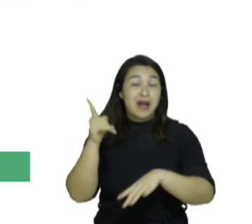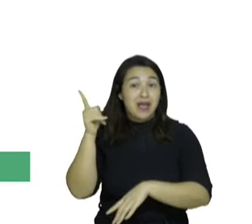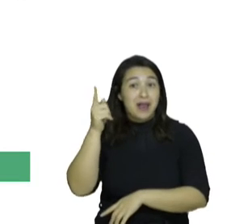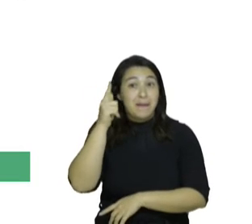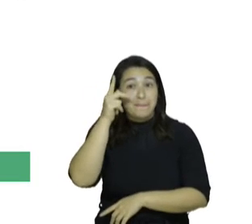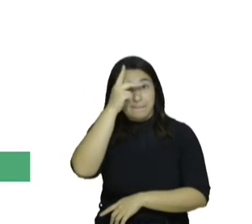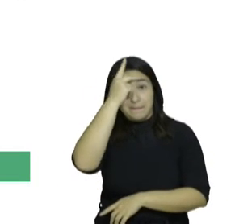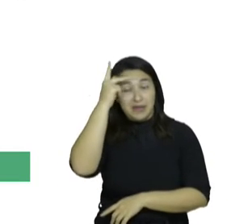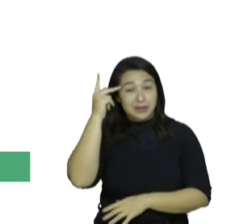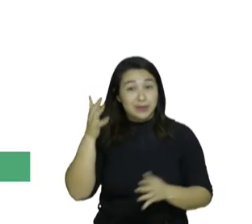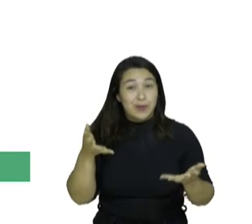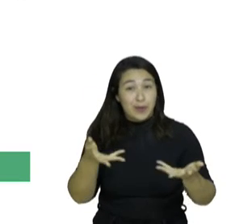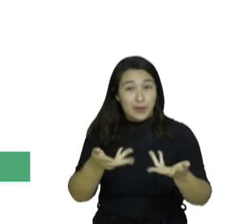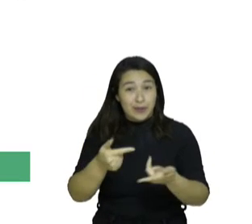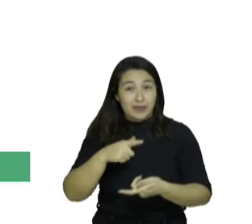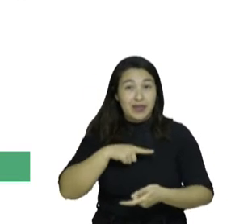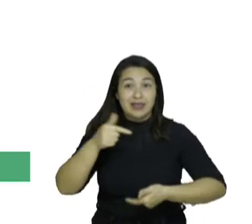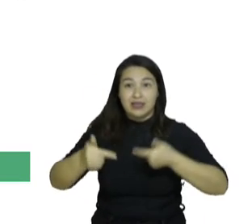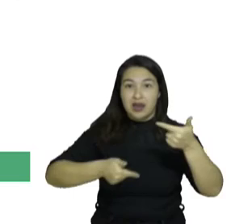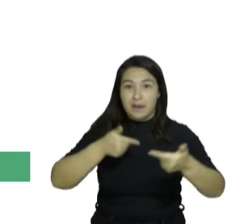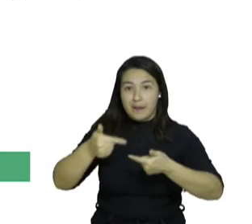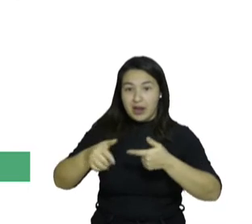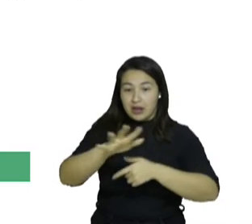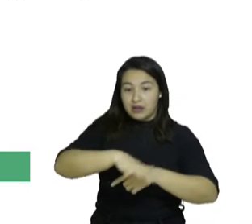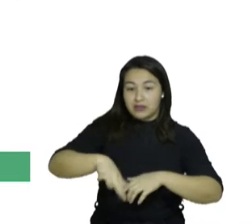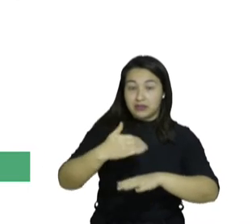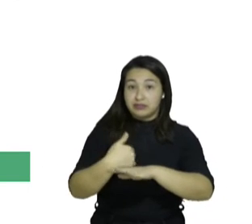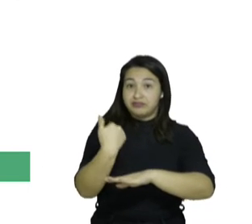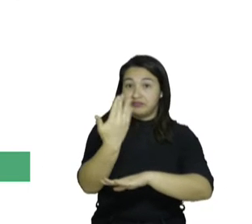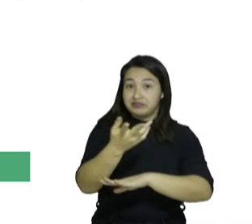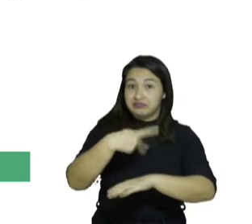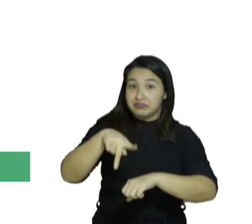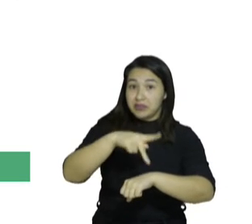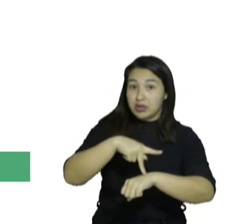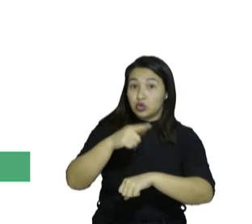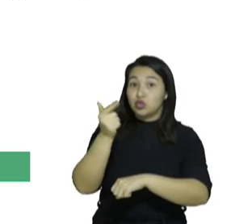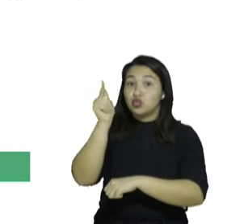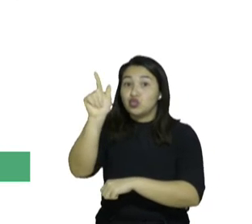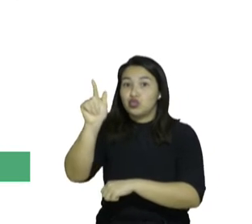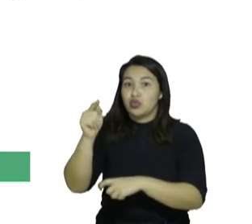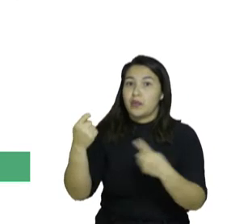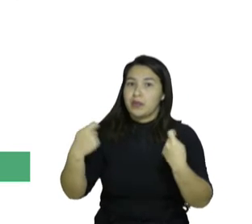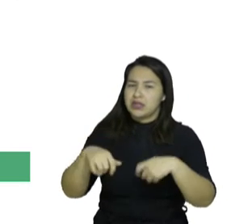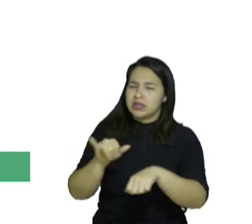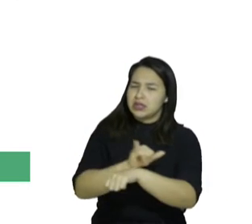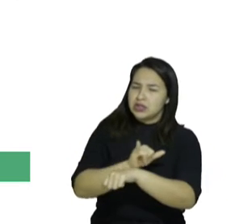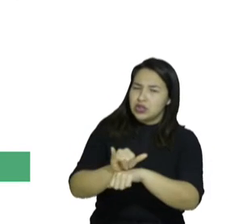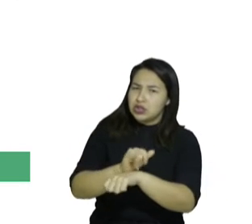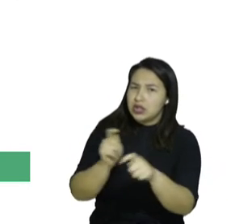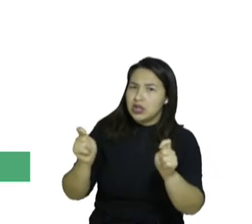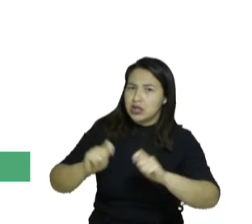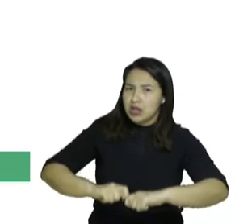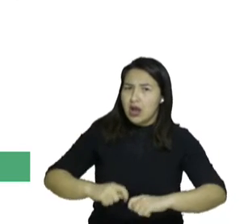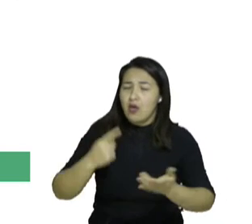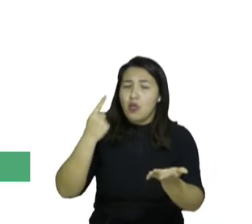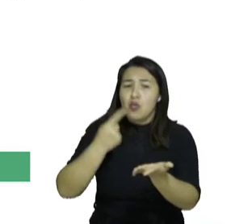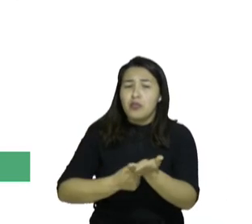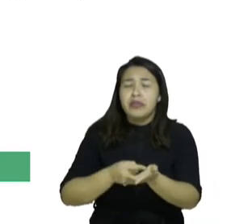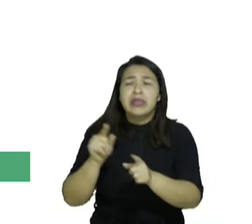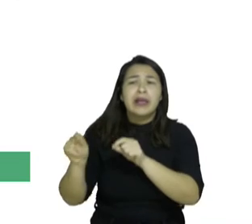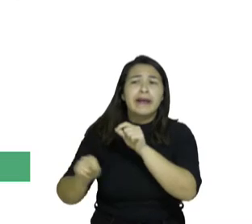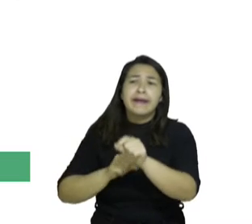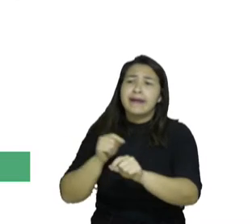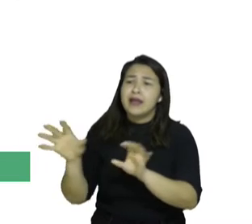coloco trabalhar o ambiente externo acordos bilaterais parcerias estratégicos definir com quem que nós vamos